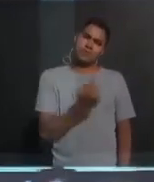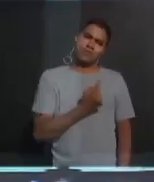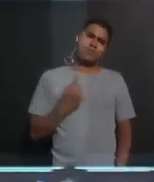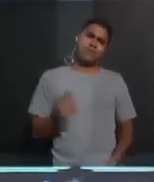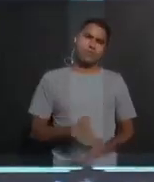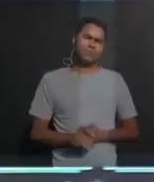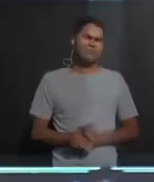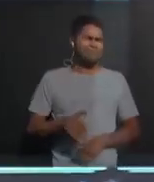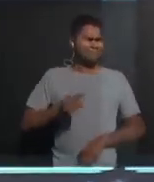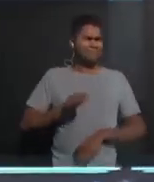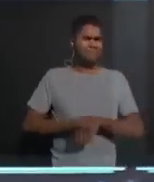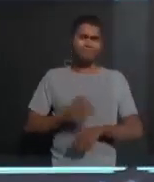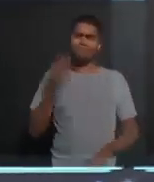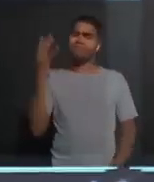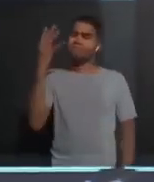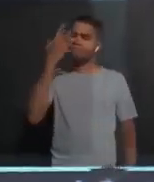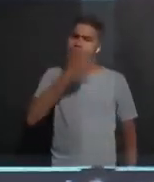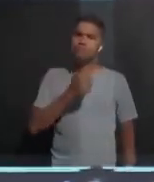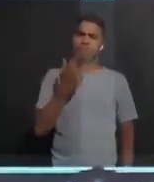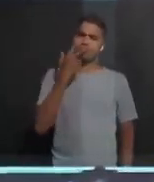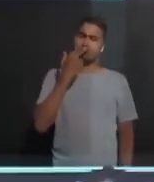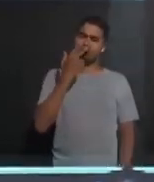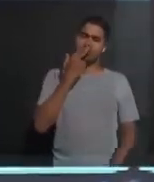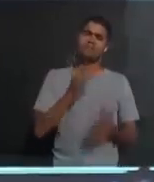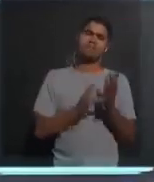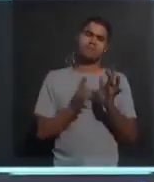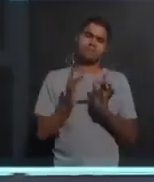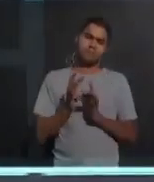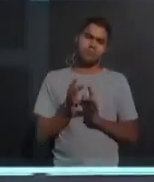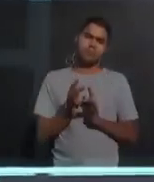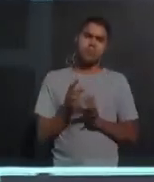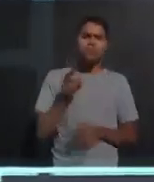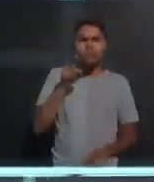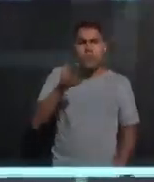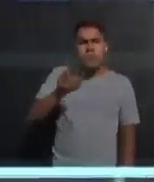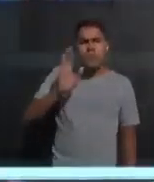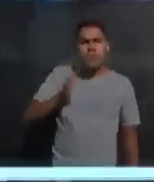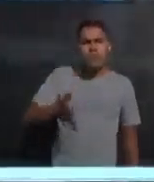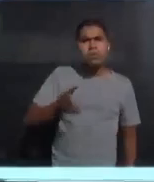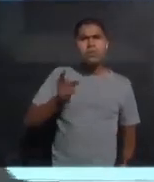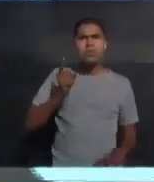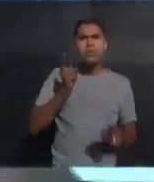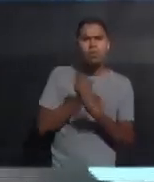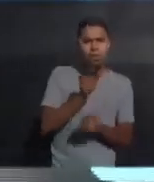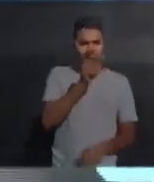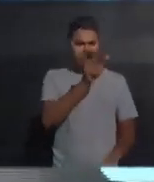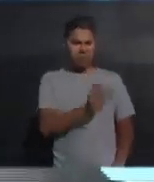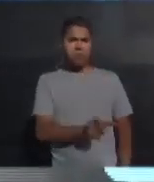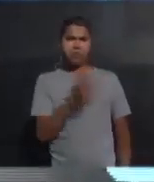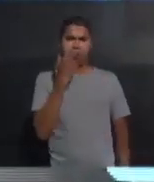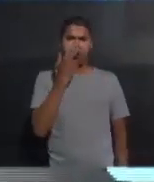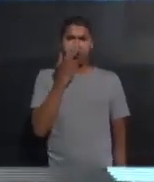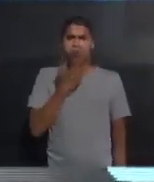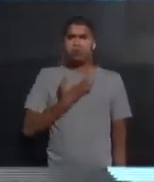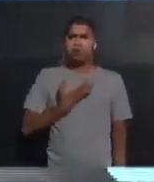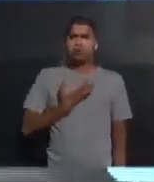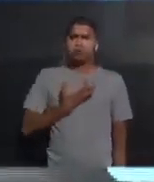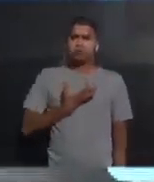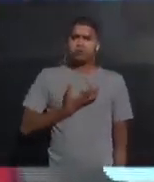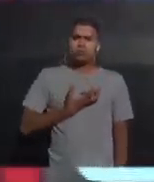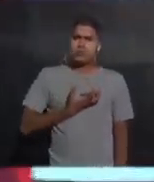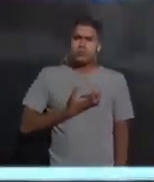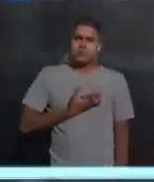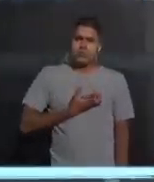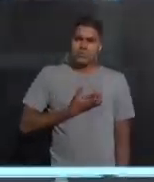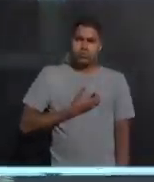mais lindos e parecidos com ele nós vamos ficar gente vocês a encontrar uma pessoa amarga na vida de vocês